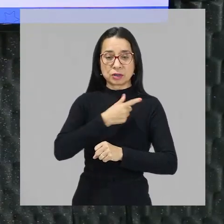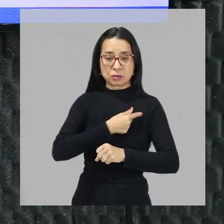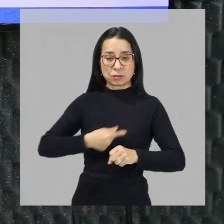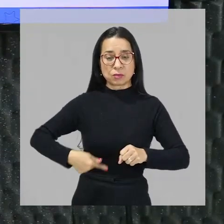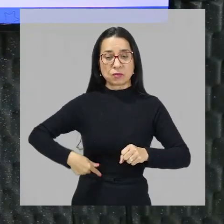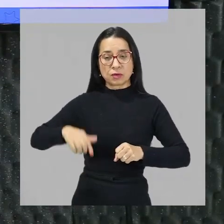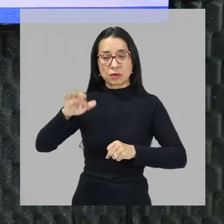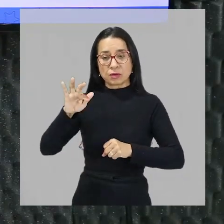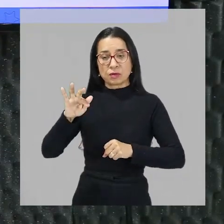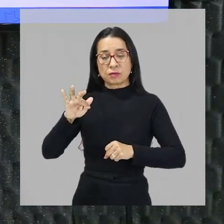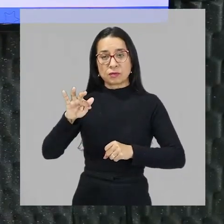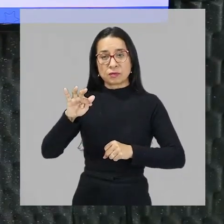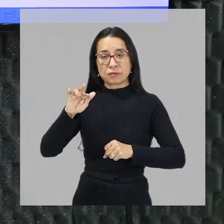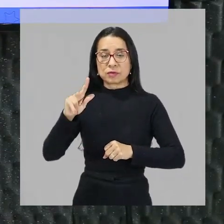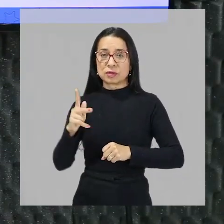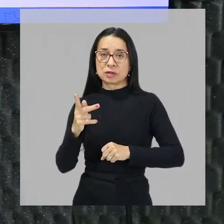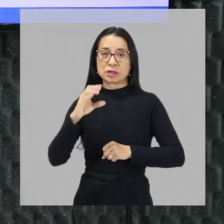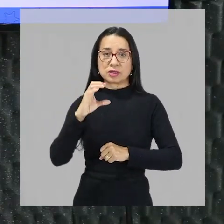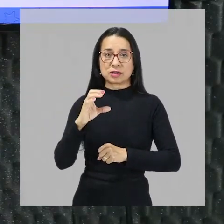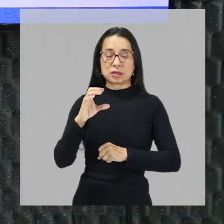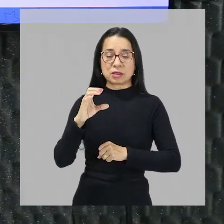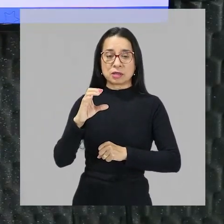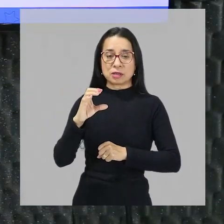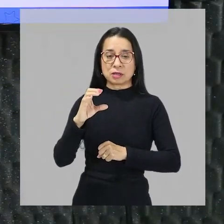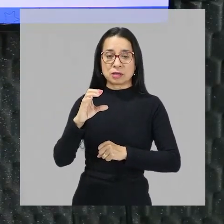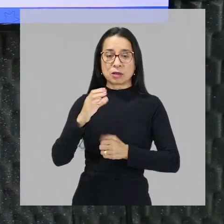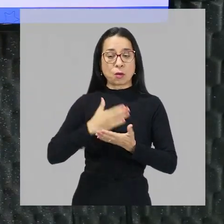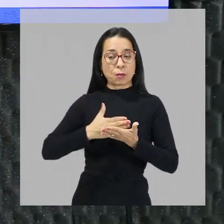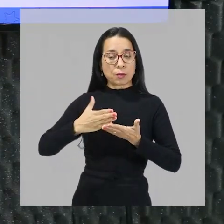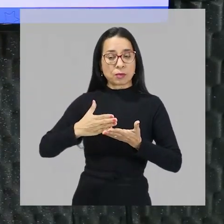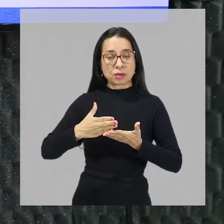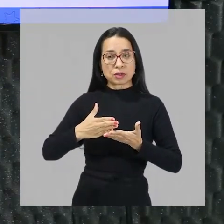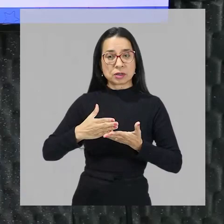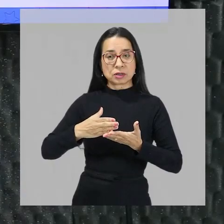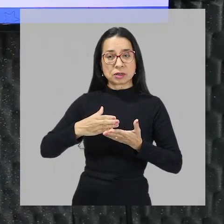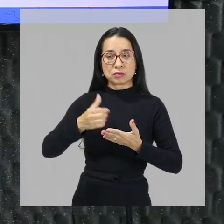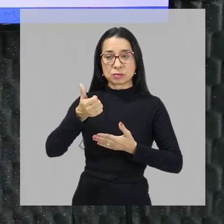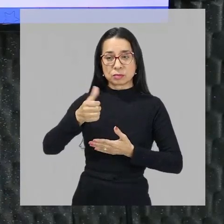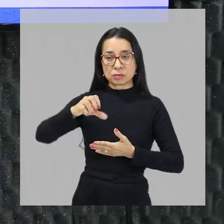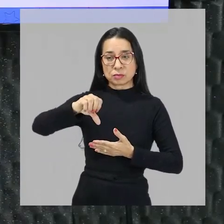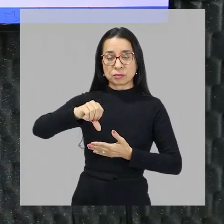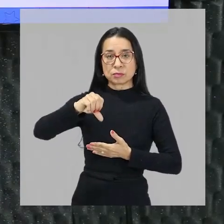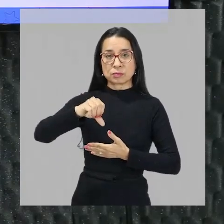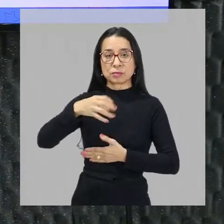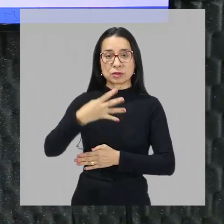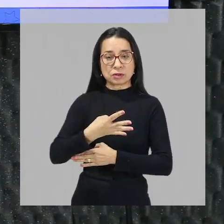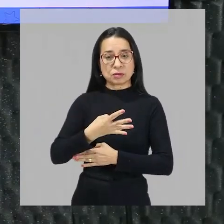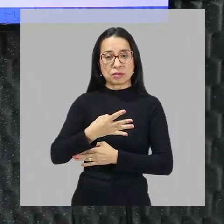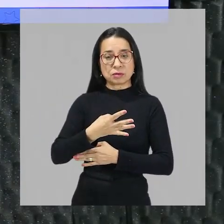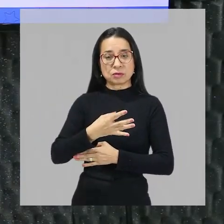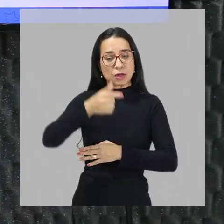Cardoso, a partir de 94. E observa-se, inclusive, que foi reeleito.